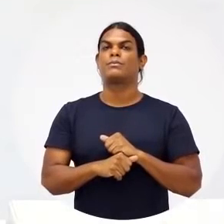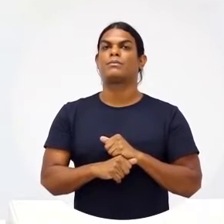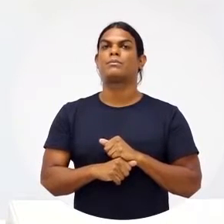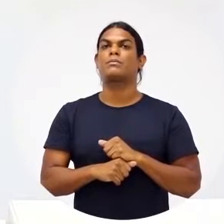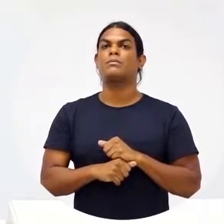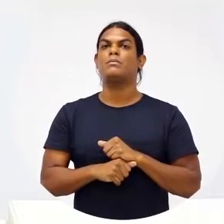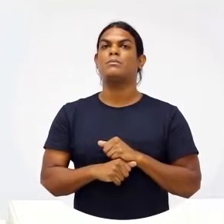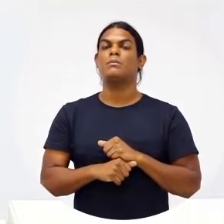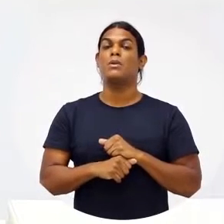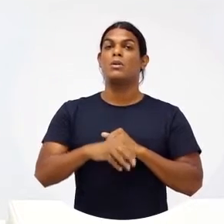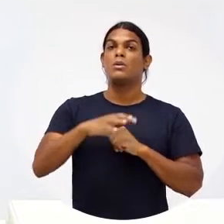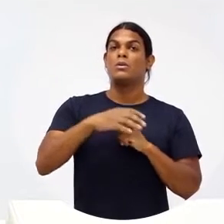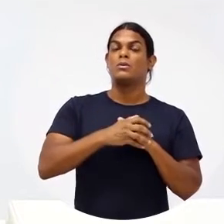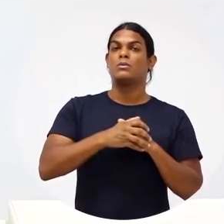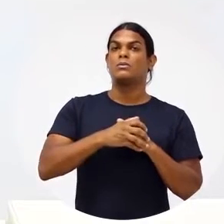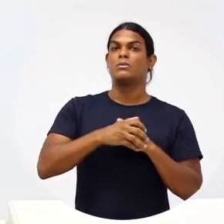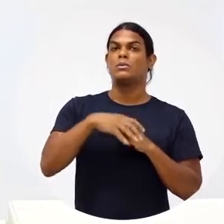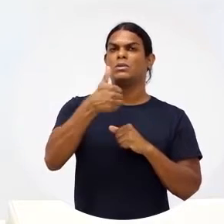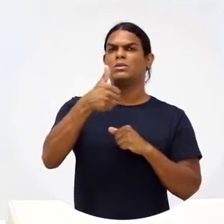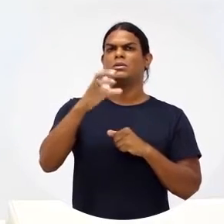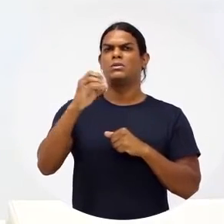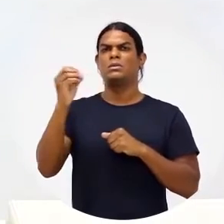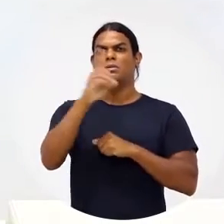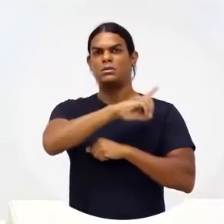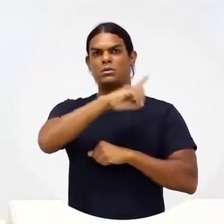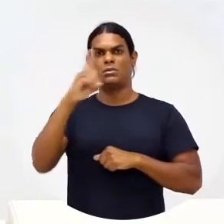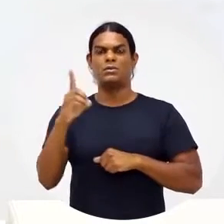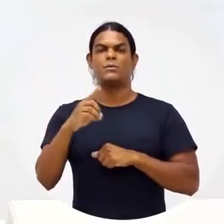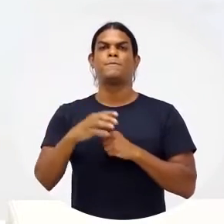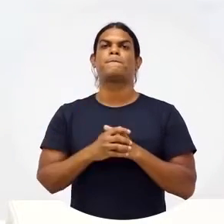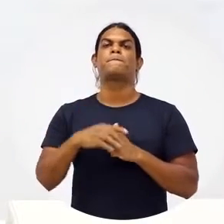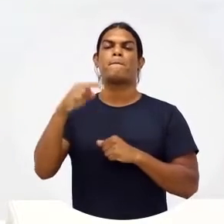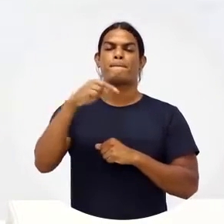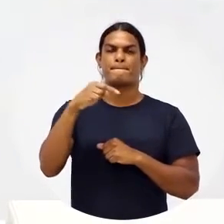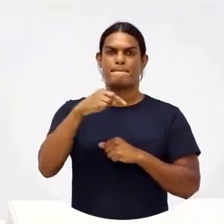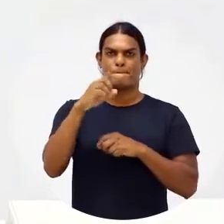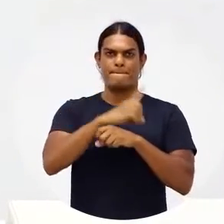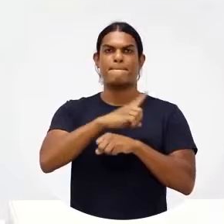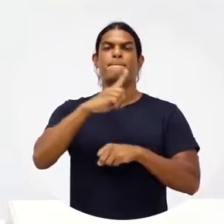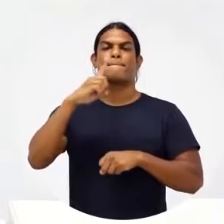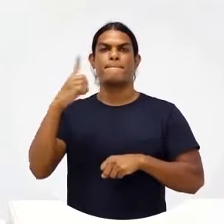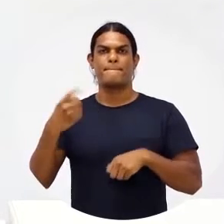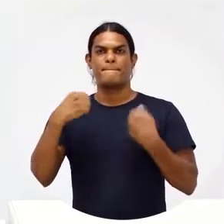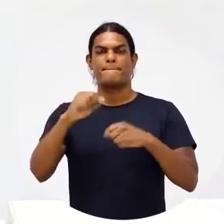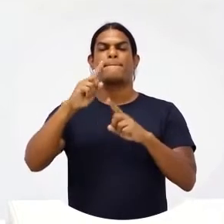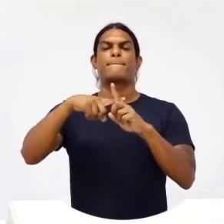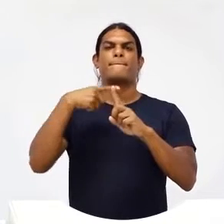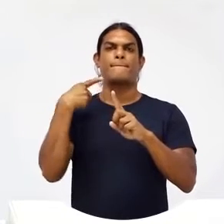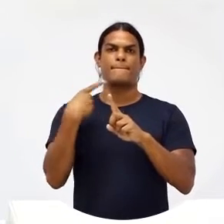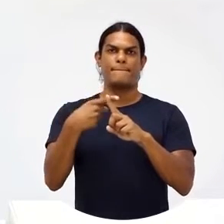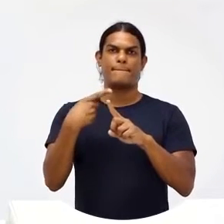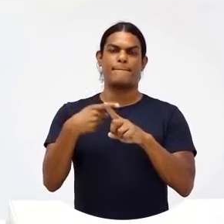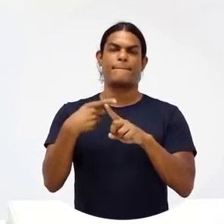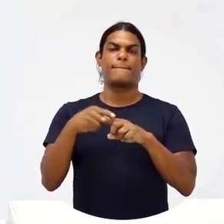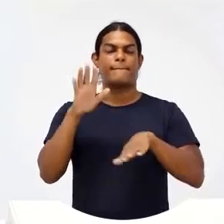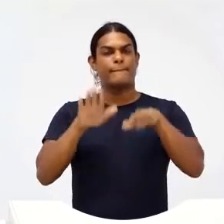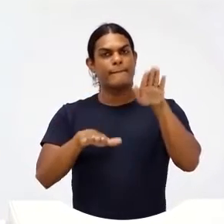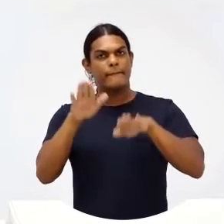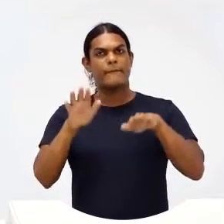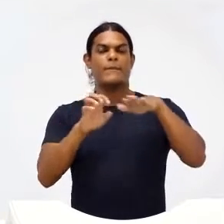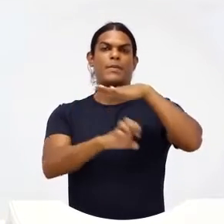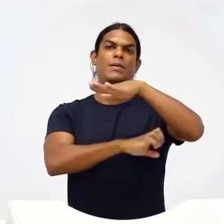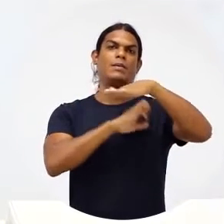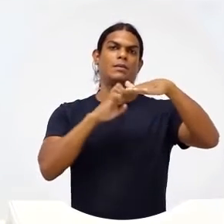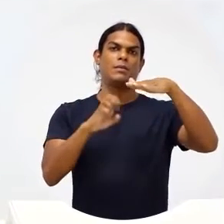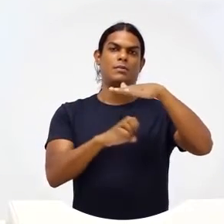esses períodos eles podem ser dobrados, tá certo? De acordo com negociações coletivas no ambiente de